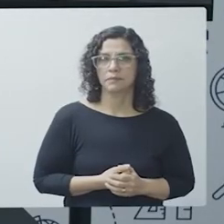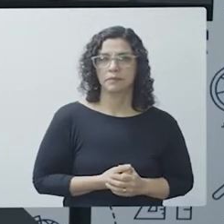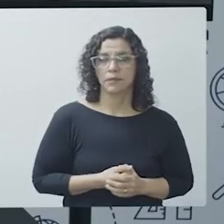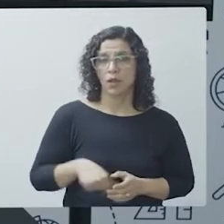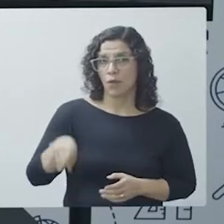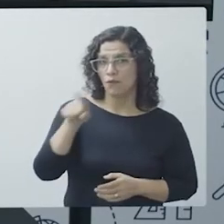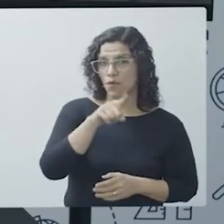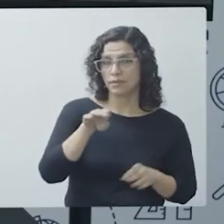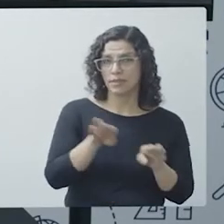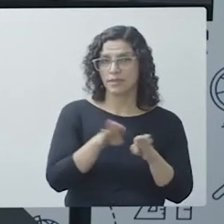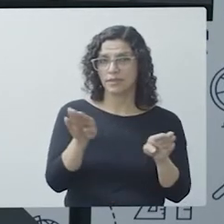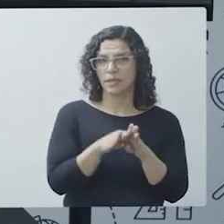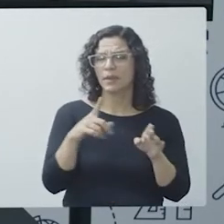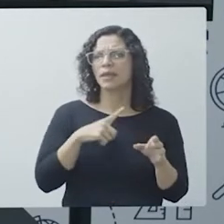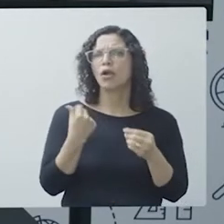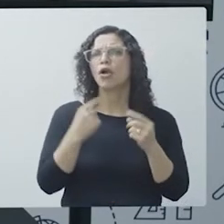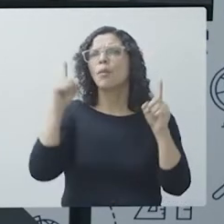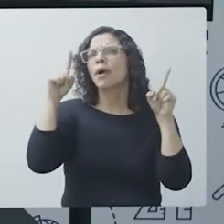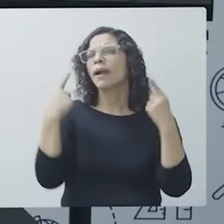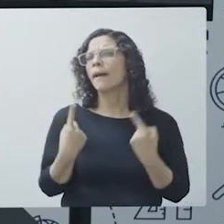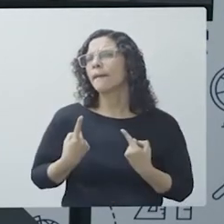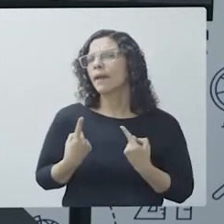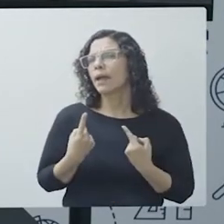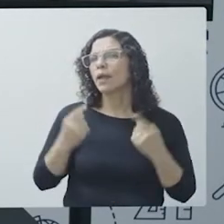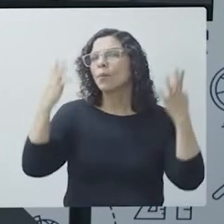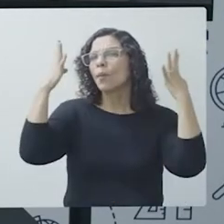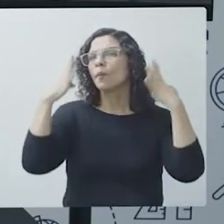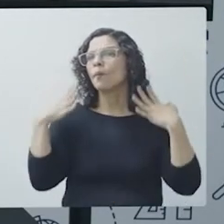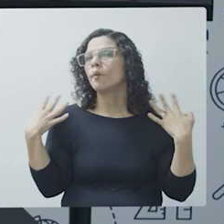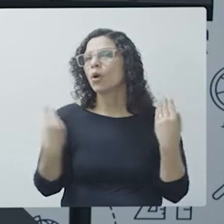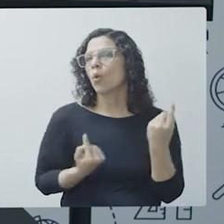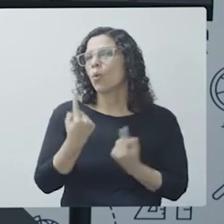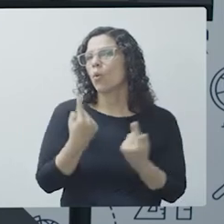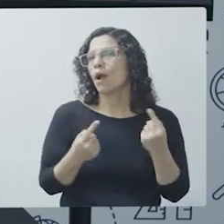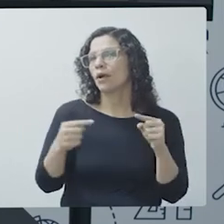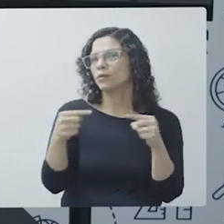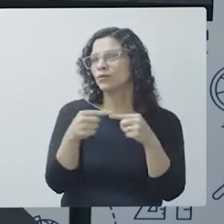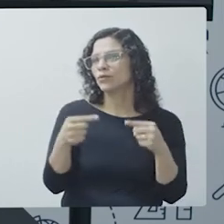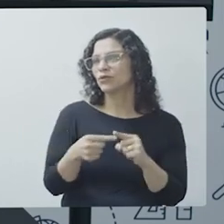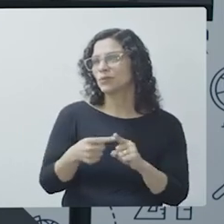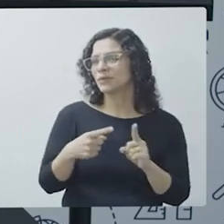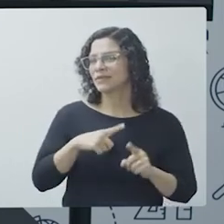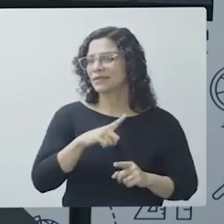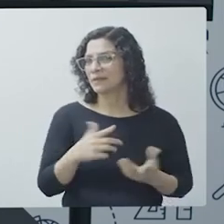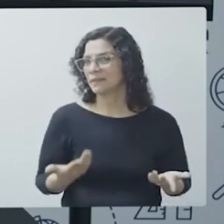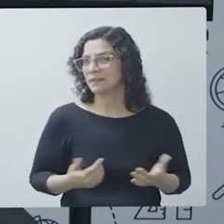E vocês, têm o cabelo ondulado ou o cabelo mais liso?